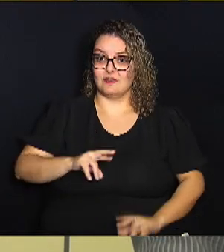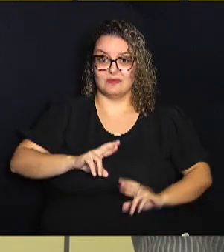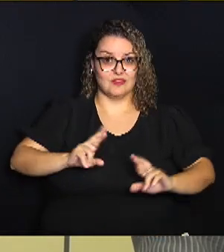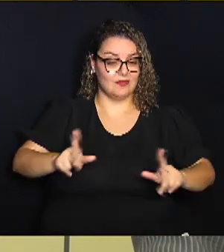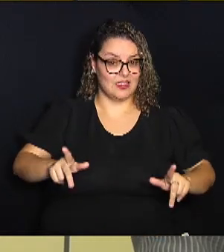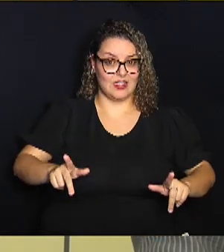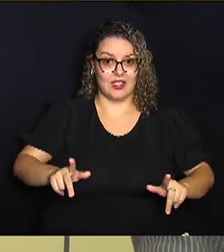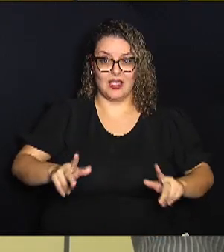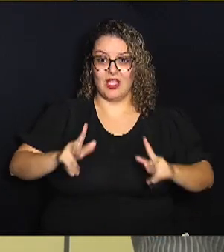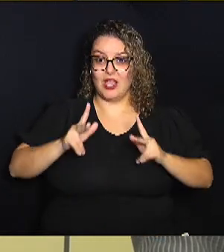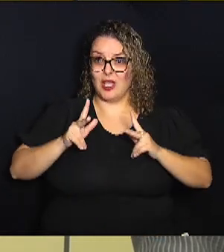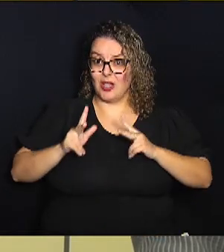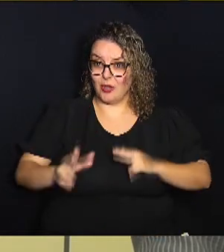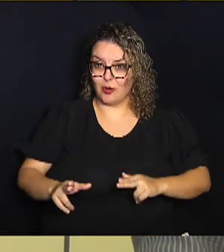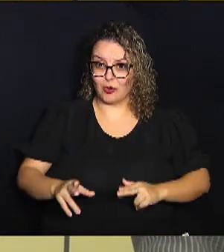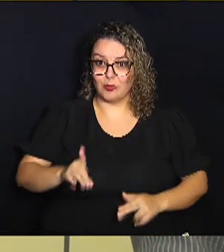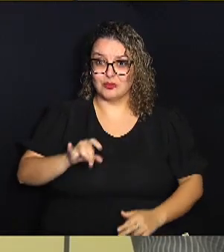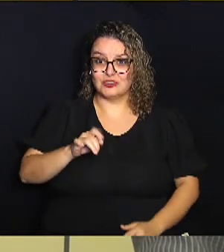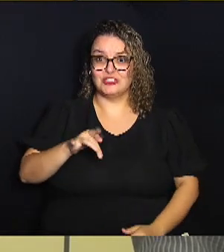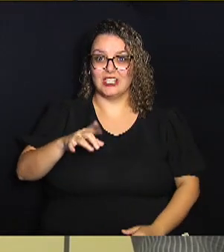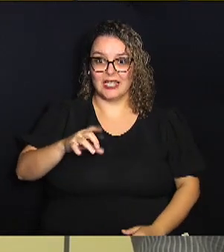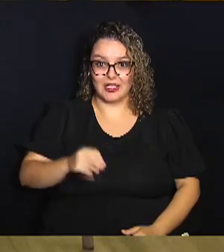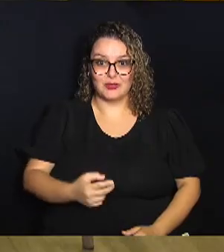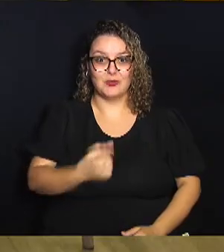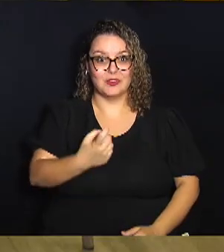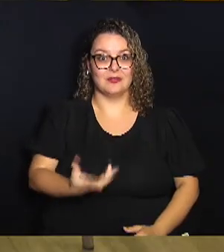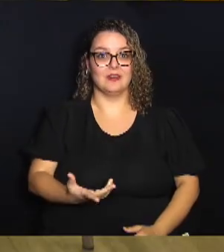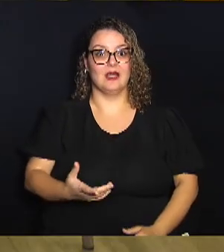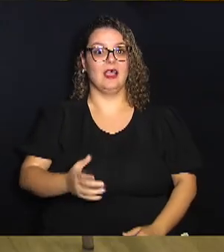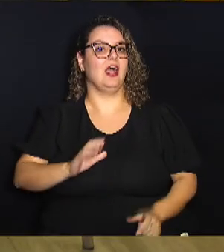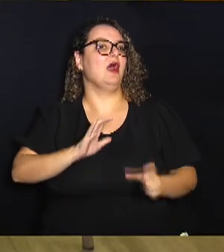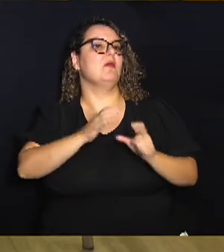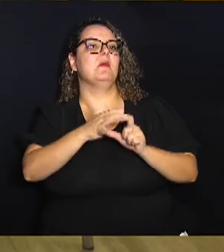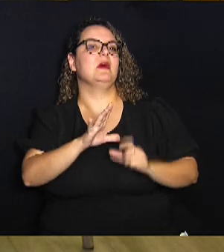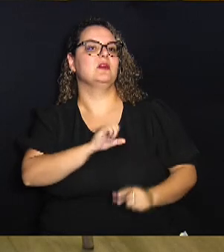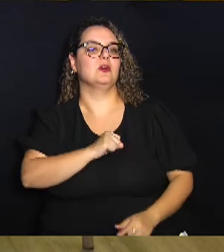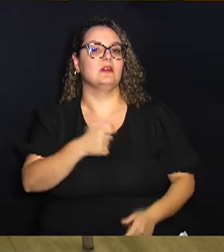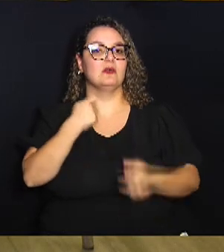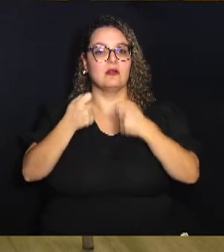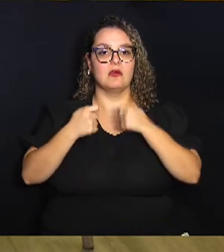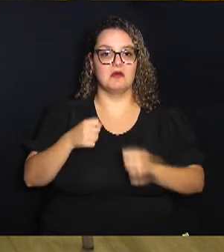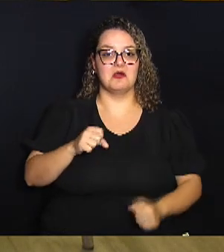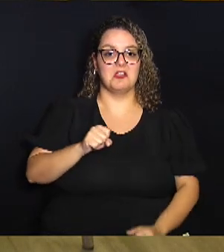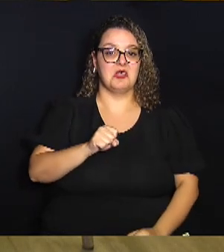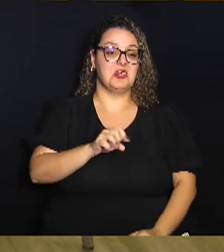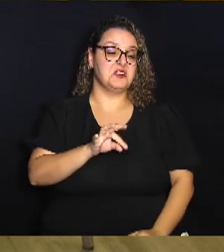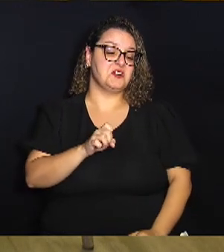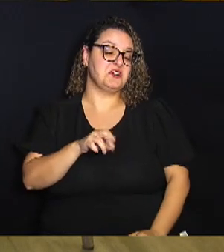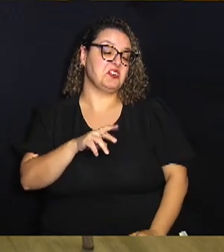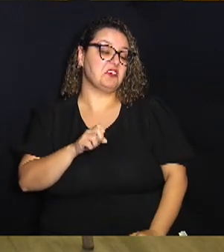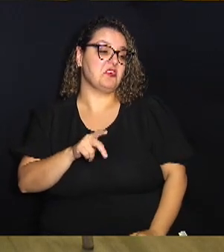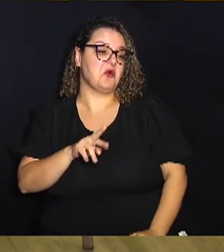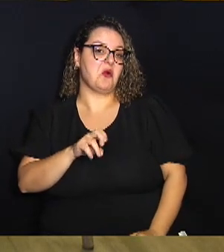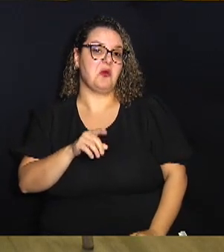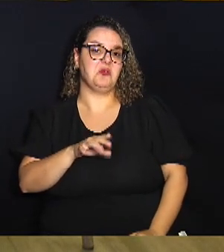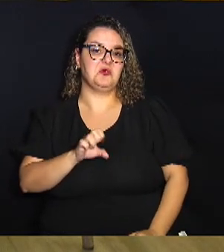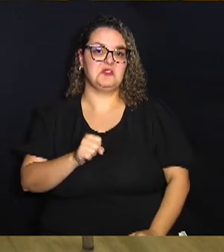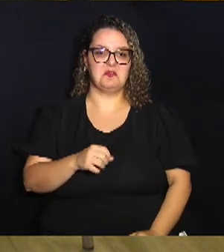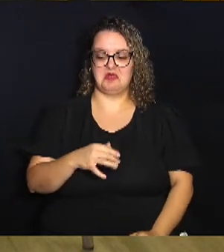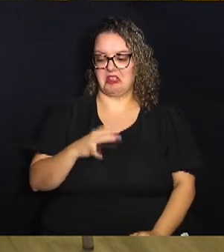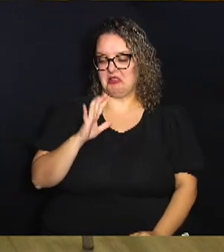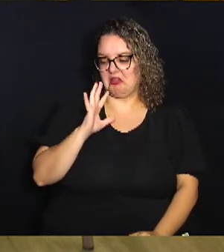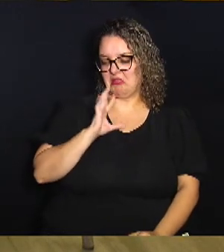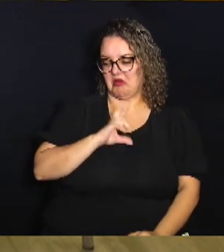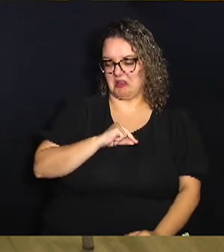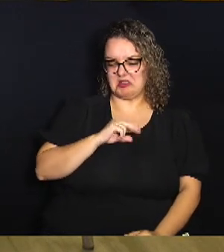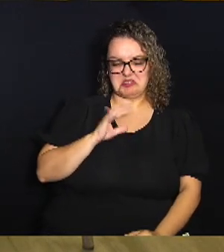como se existisse um dialeto único para as startups. Ah, então a palavra que eu gosto quando eu faço entrevista, stakeholders. Eu falo que chique, hein?